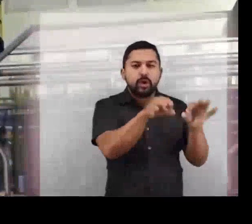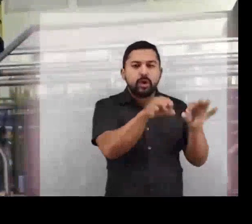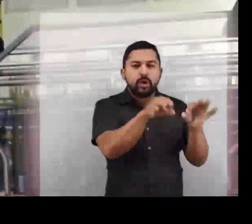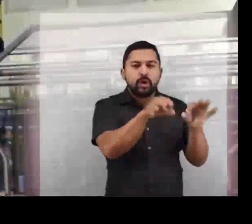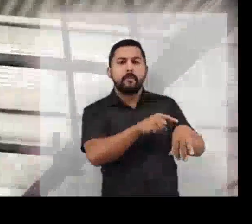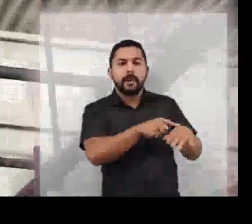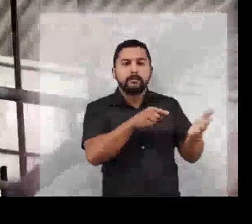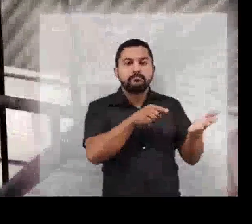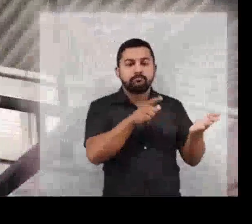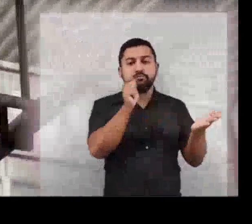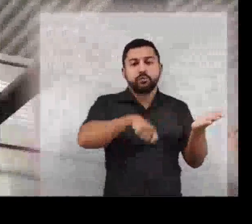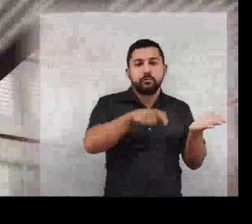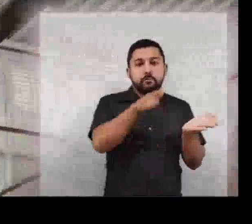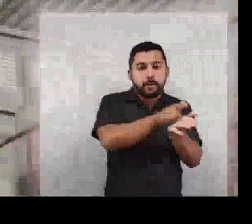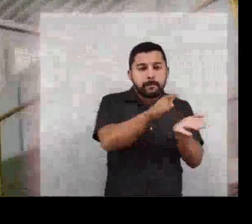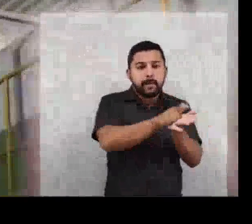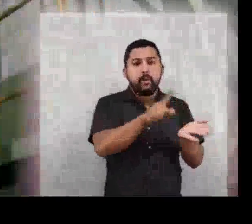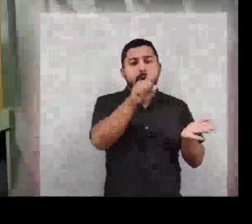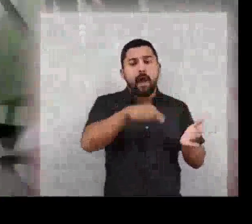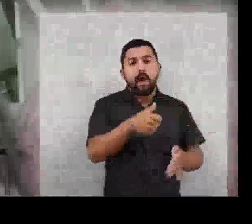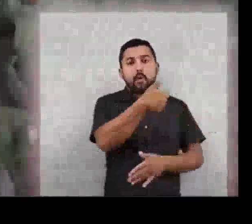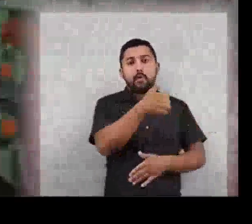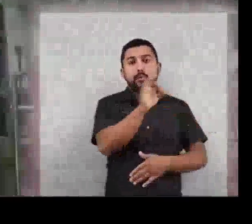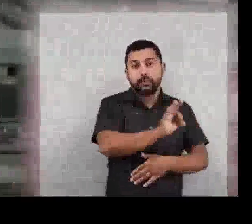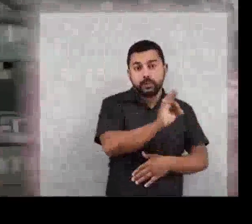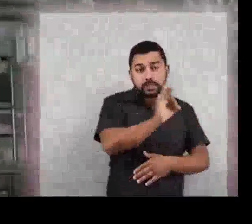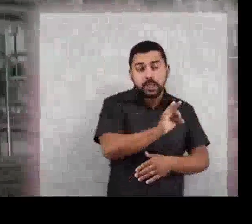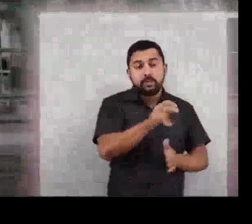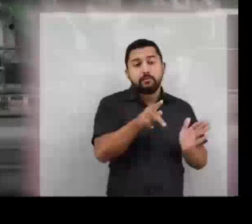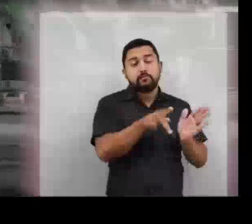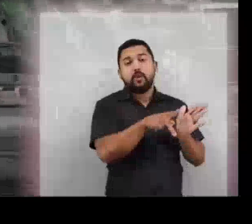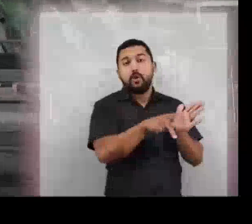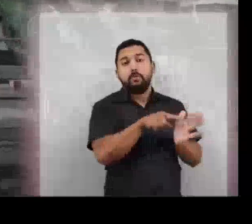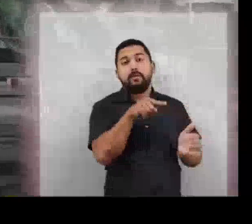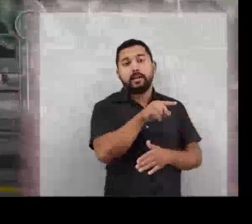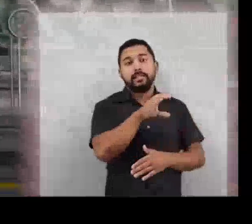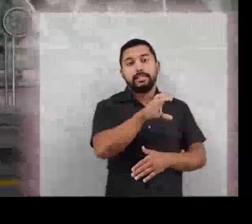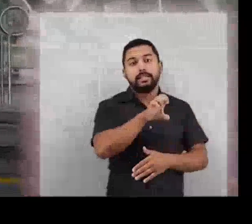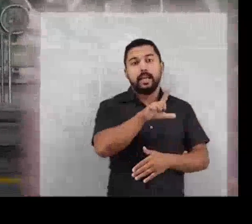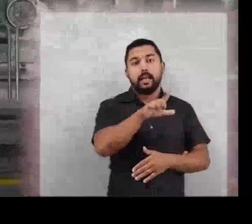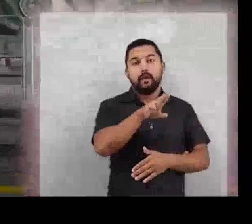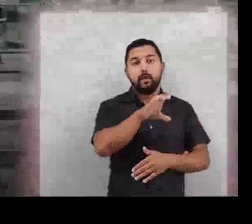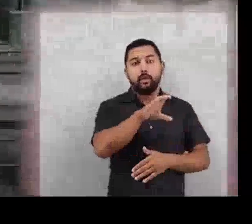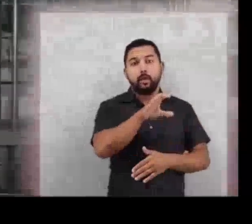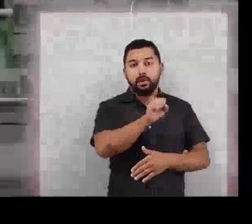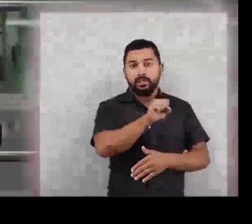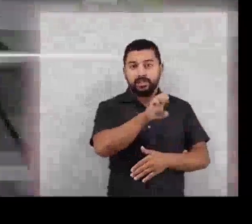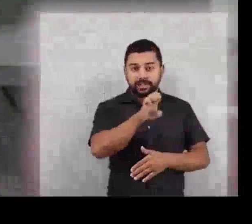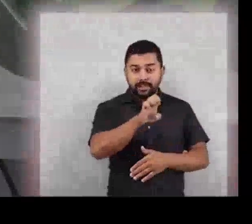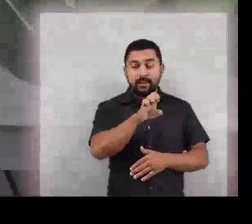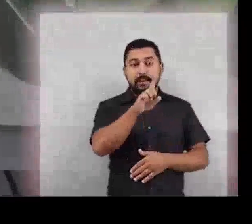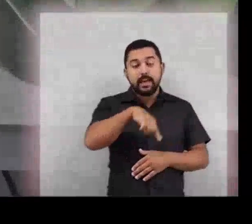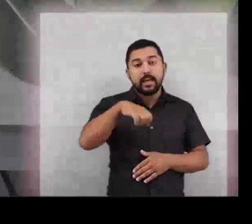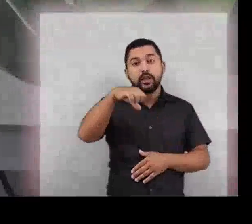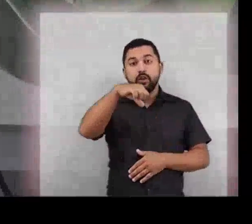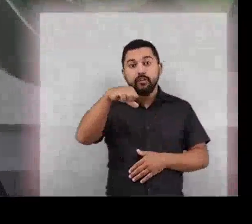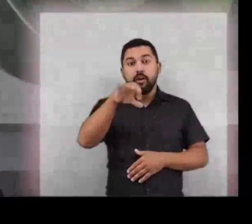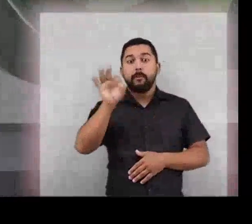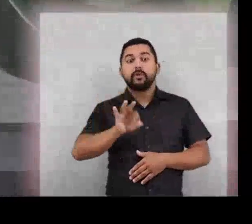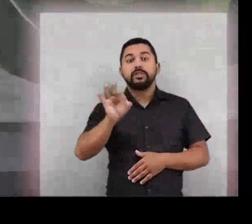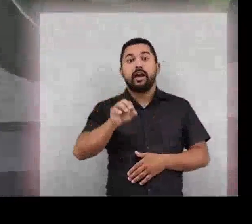consistência adequada para a produção do papel, que chega à proporção de 1% de fibra de celulose e 99% de água